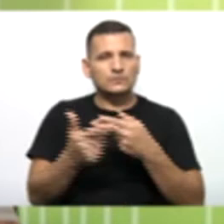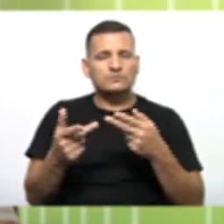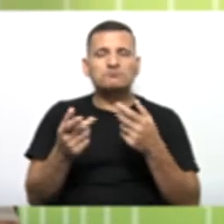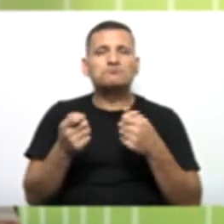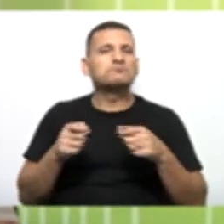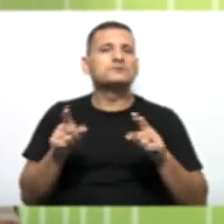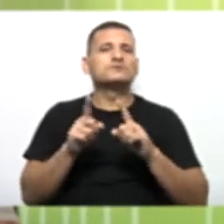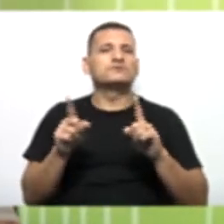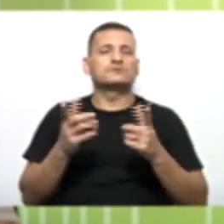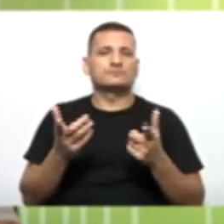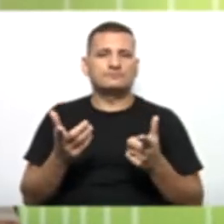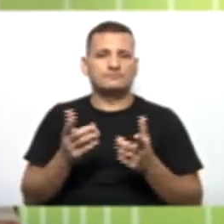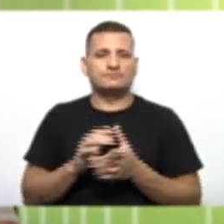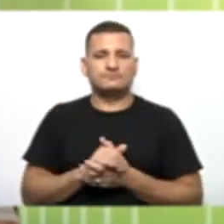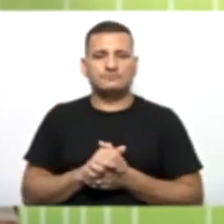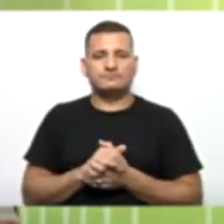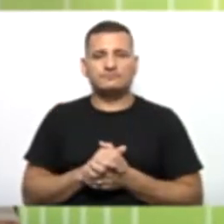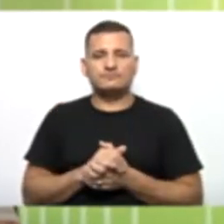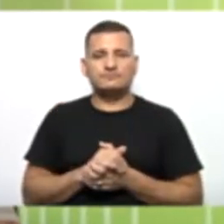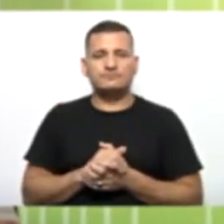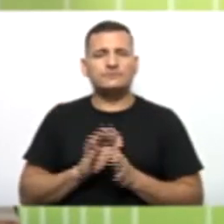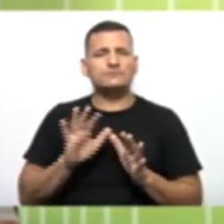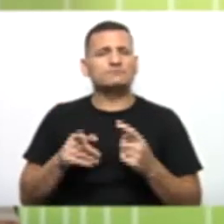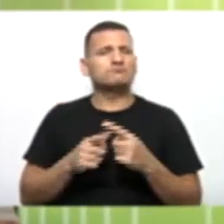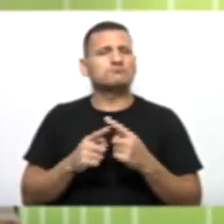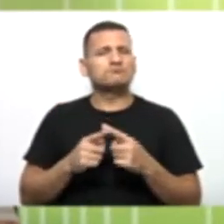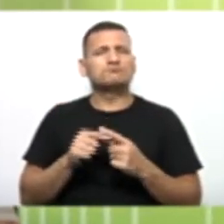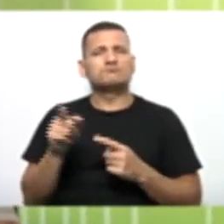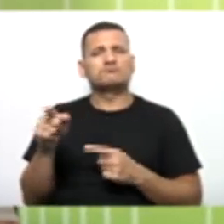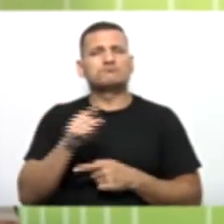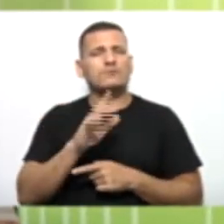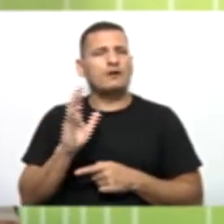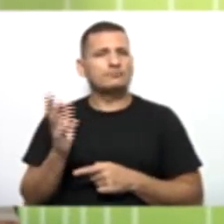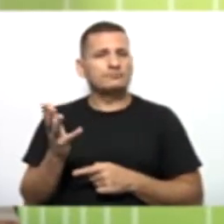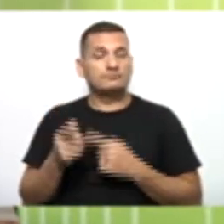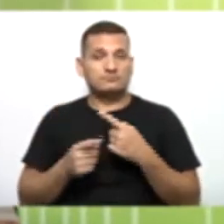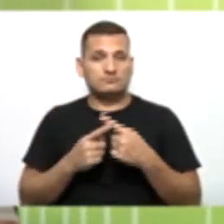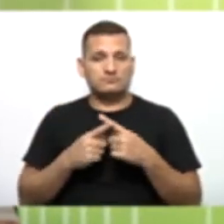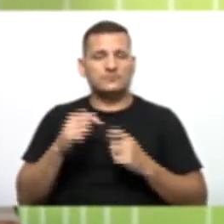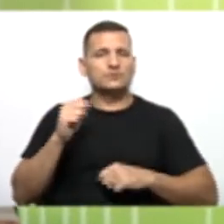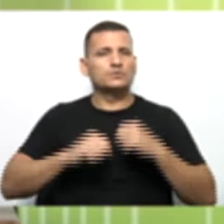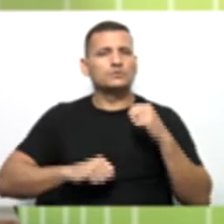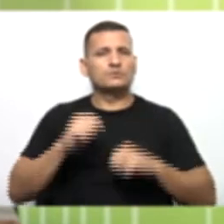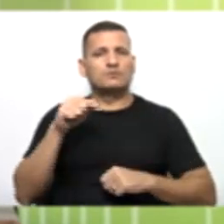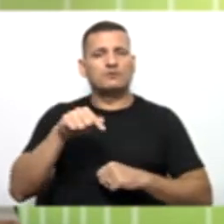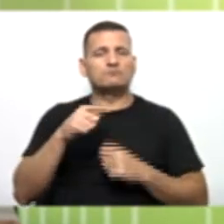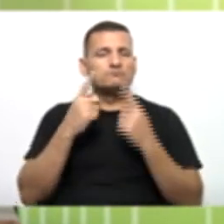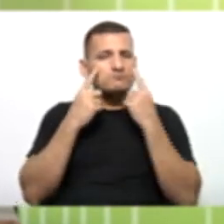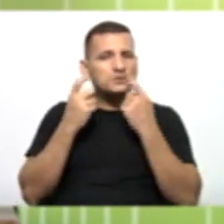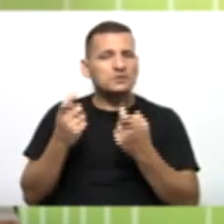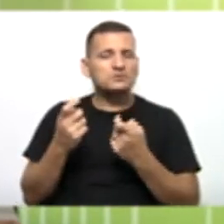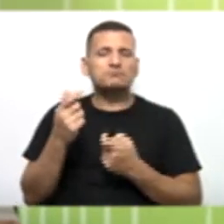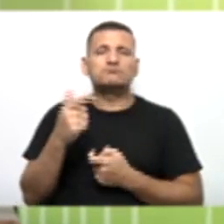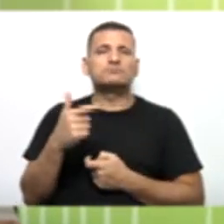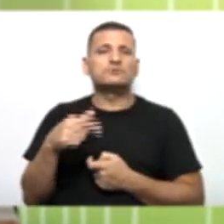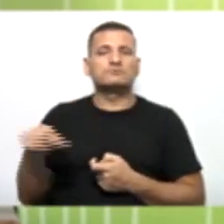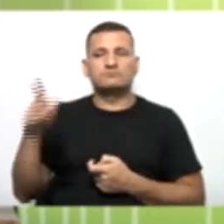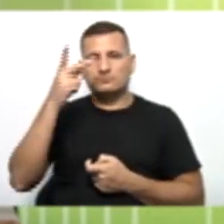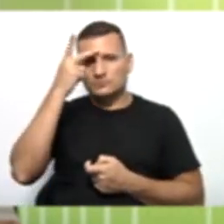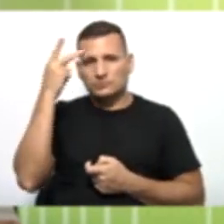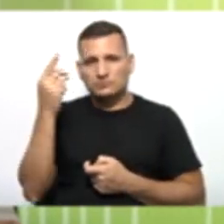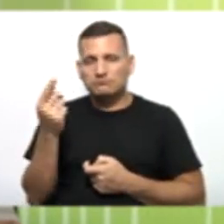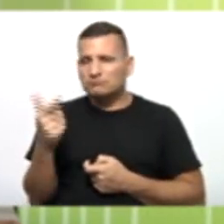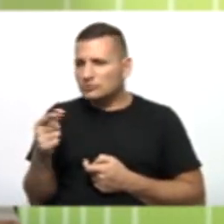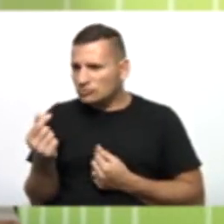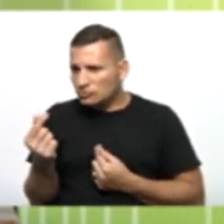desnecessárias. Por que isso ocorre? Porque a indústria, ela não se interessa para aquelas pessoas que não têm dinheiro, interessa para